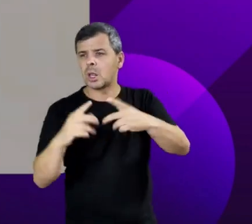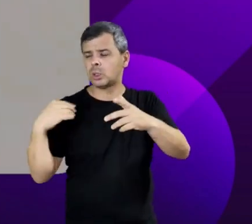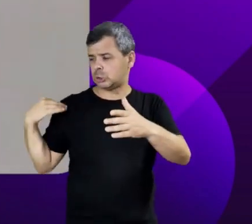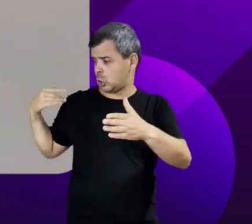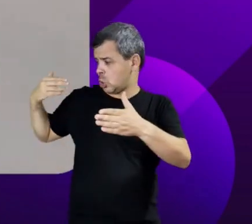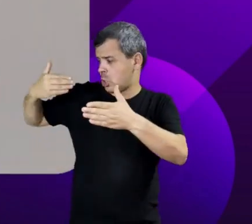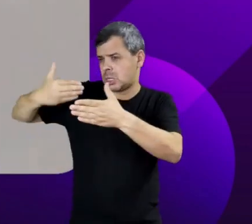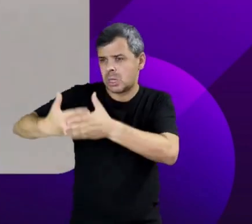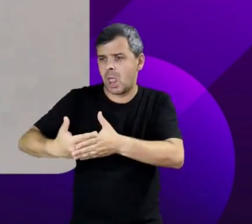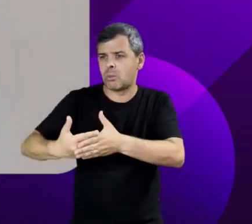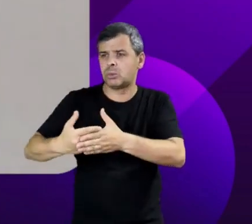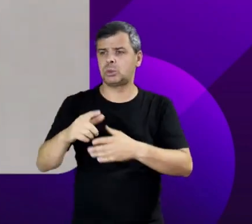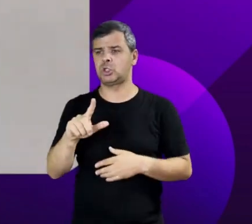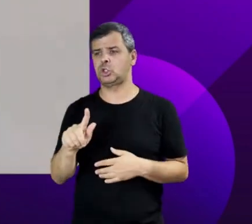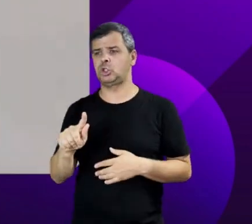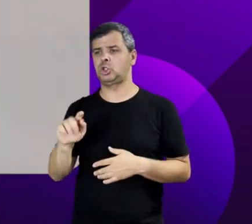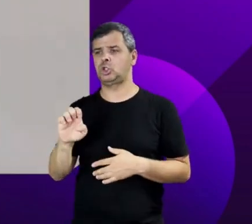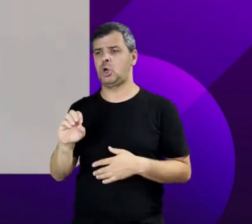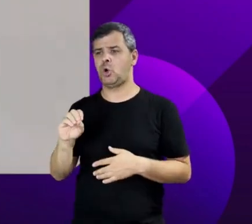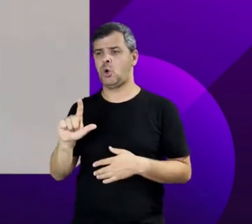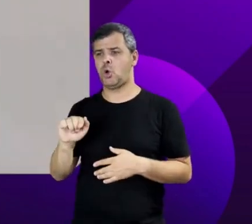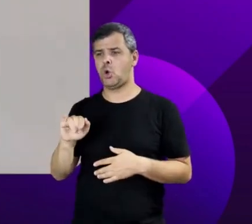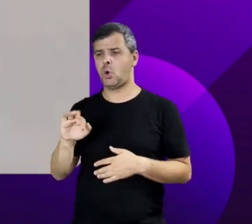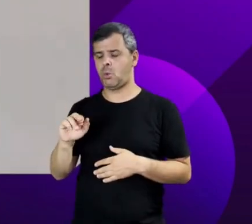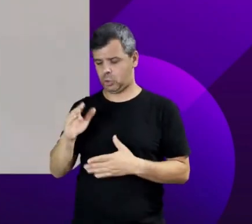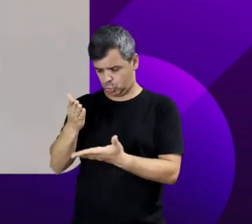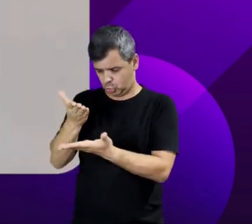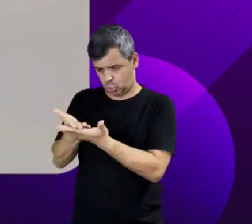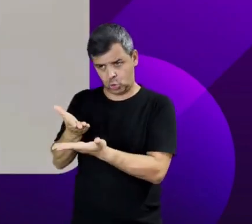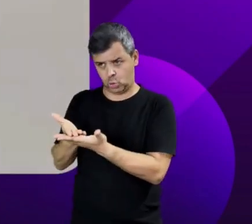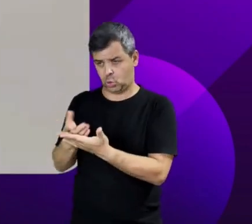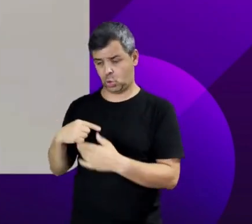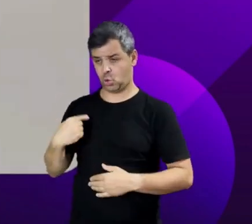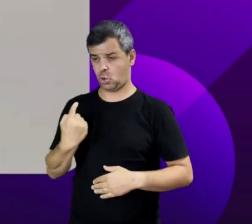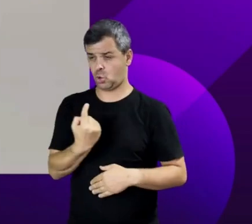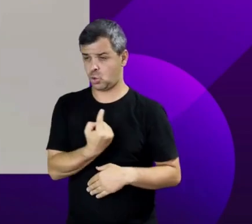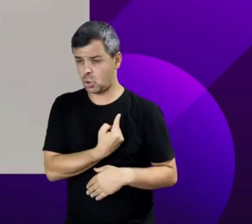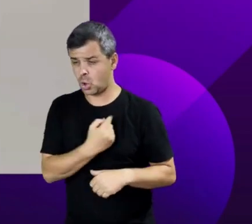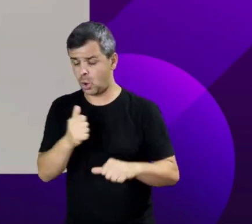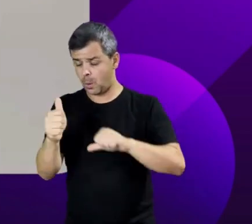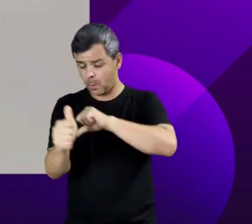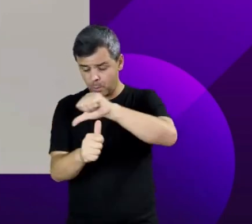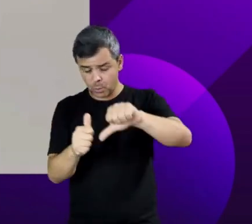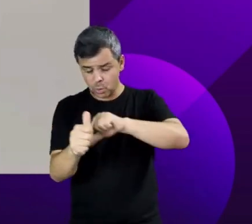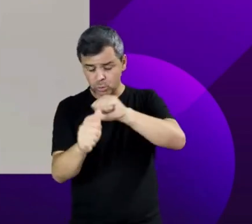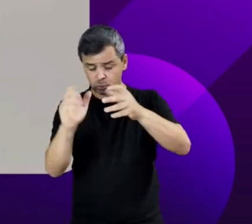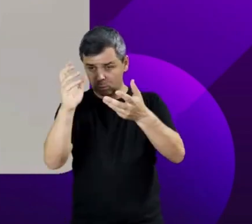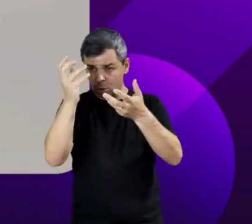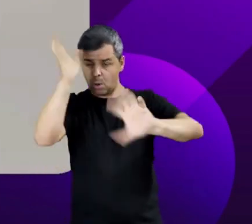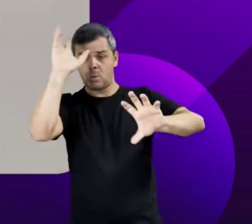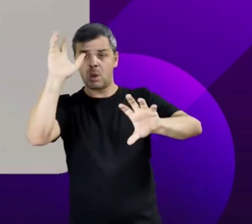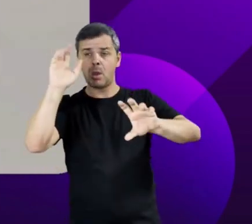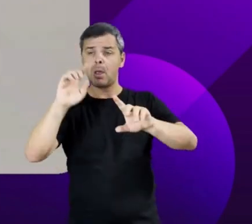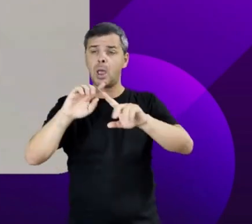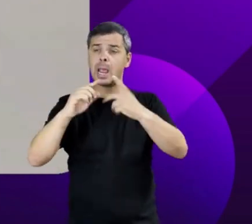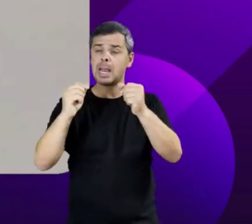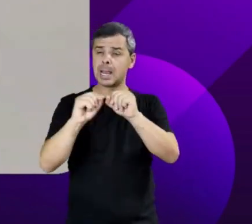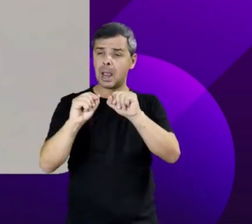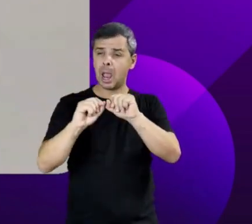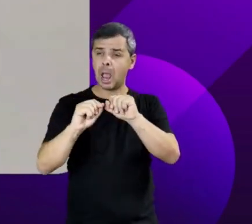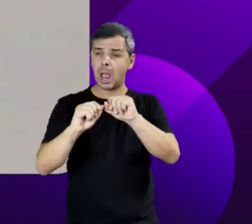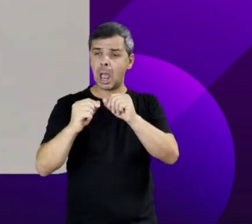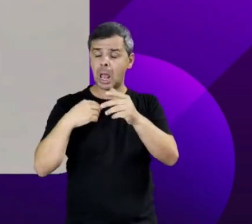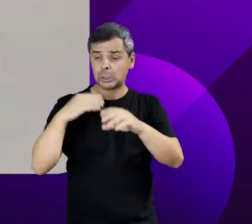eras geológicas, se debruçam. Nós falamos em mudanças climáticas que decorrem de